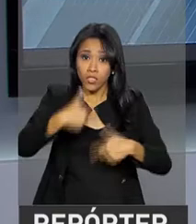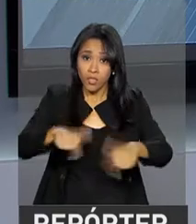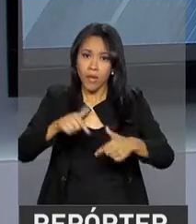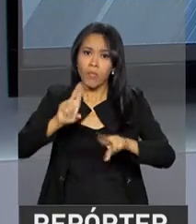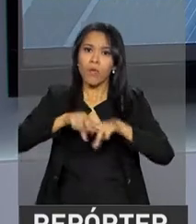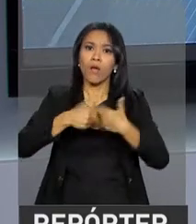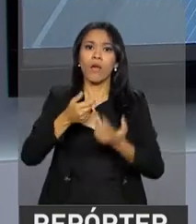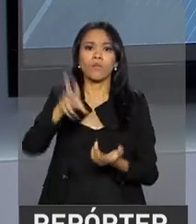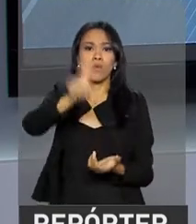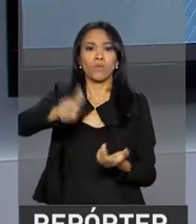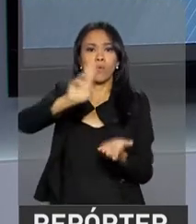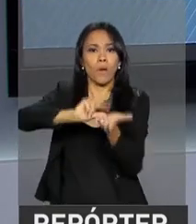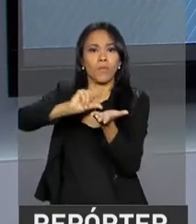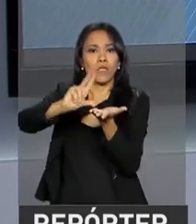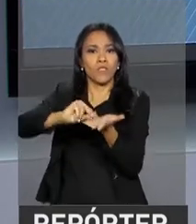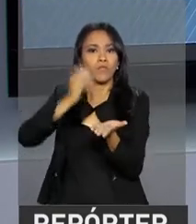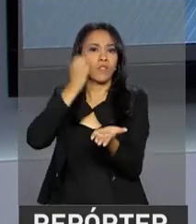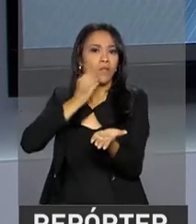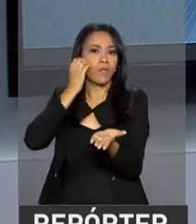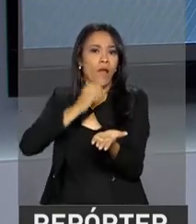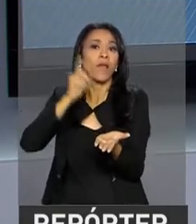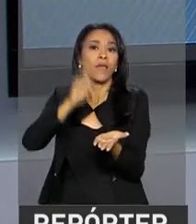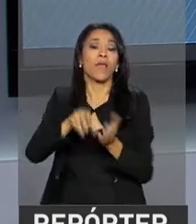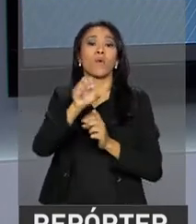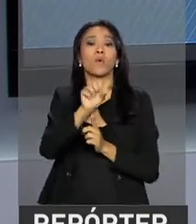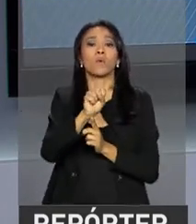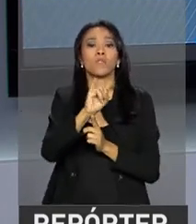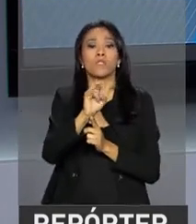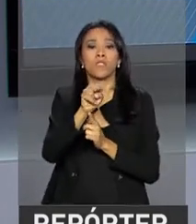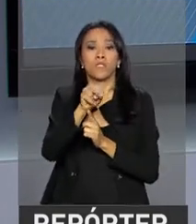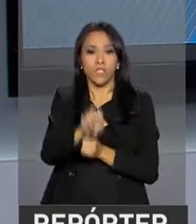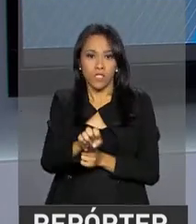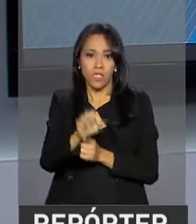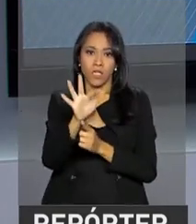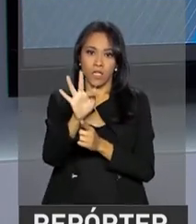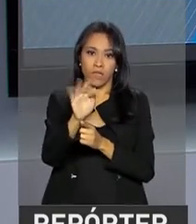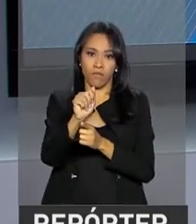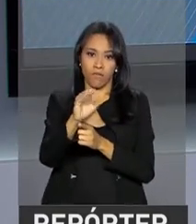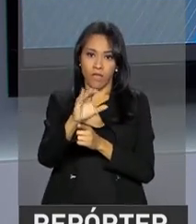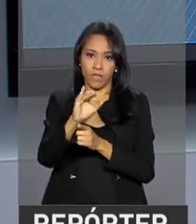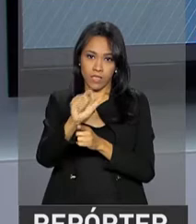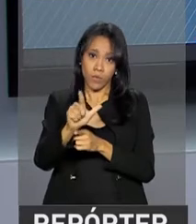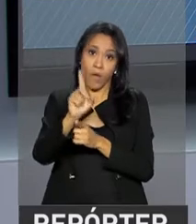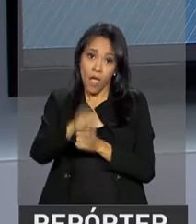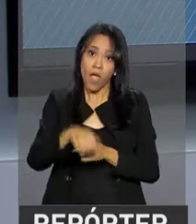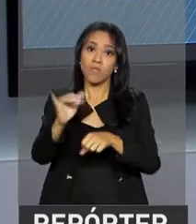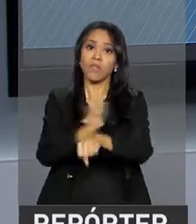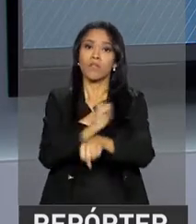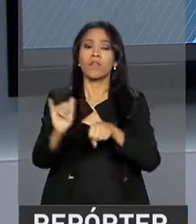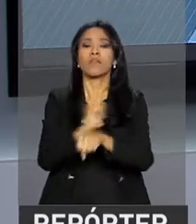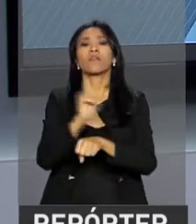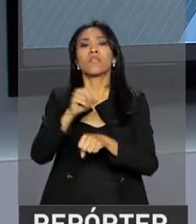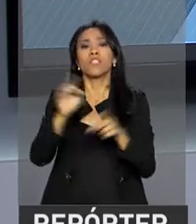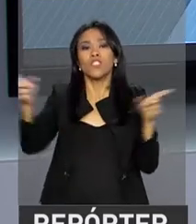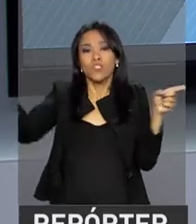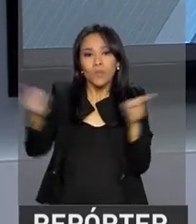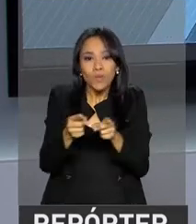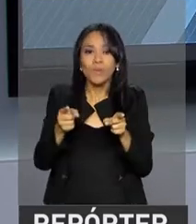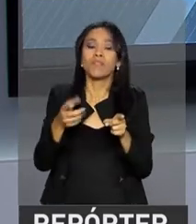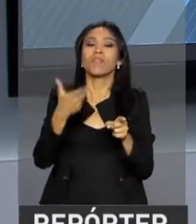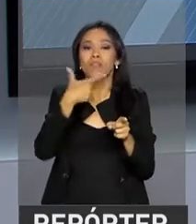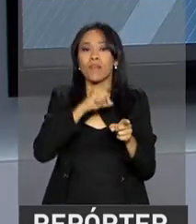de celular uncini fácil desenvolvido pelo ministério do trabalho é uma ferramenta que está encurtando distâncias entre o